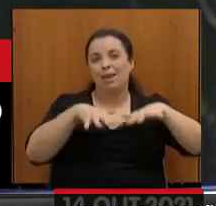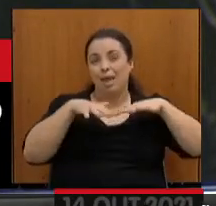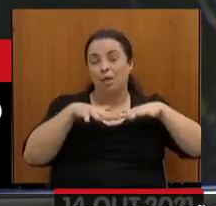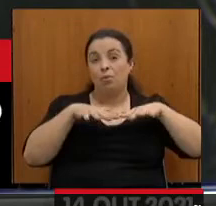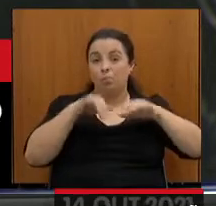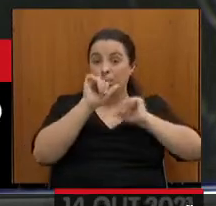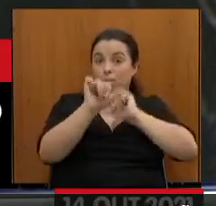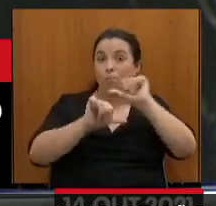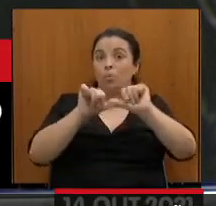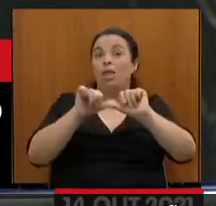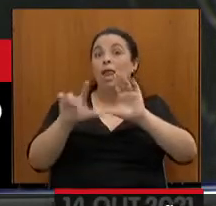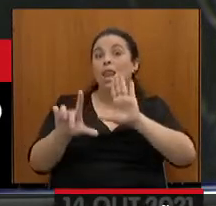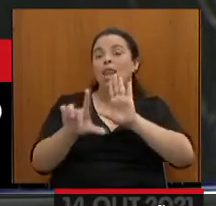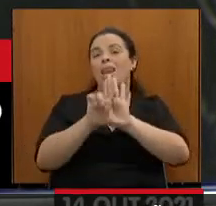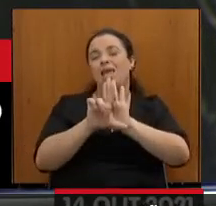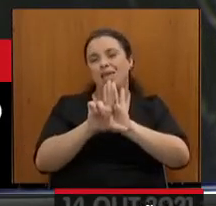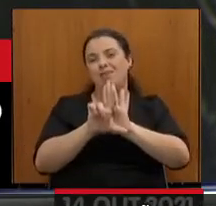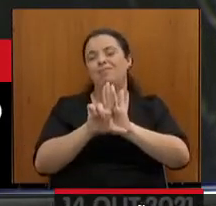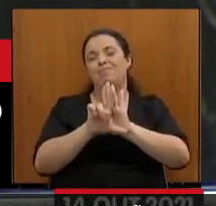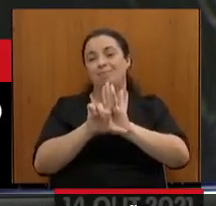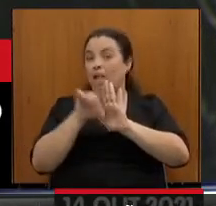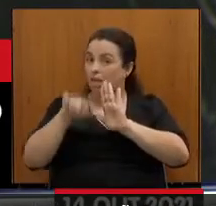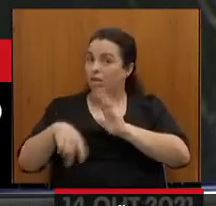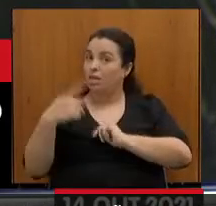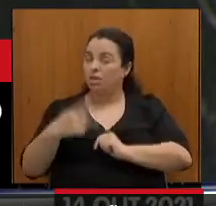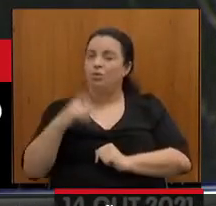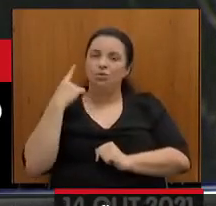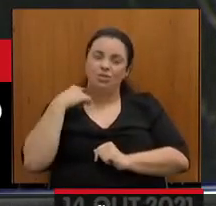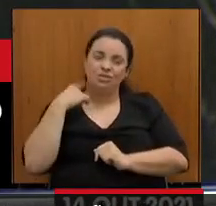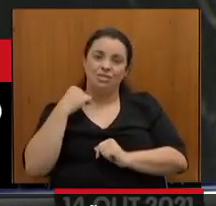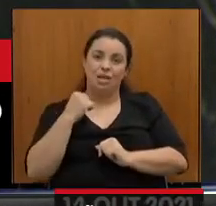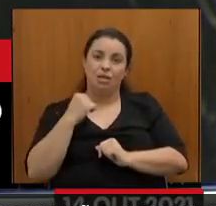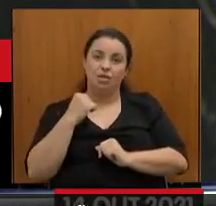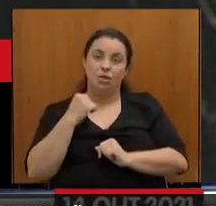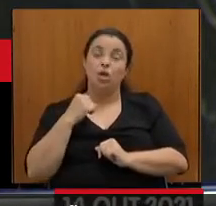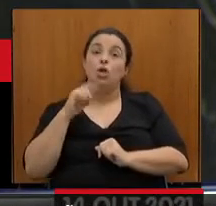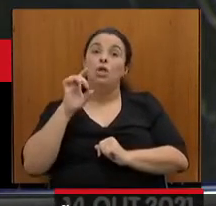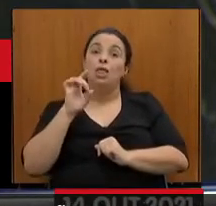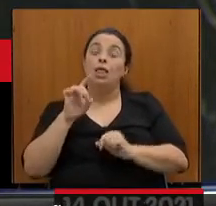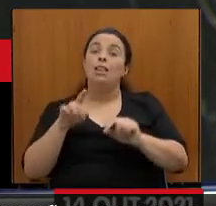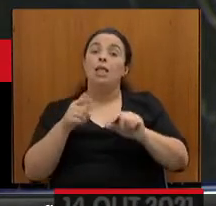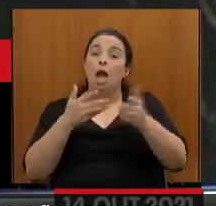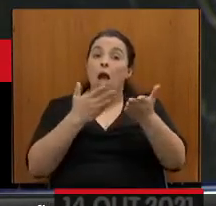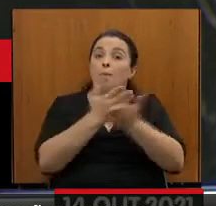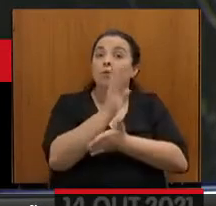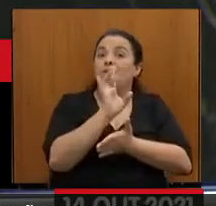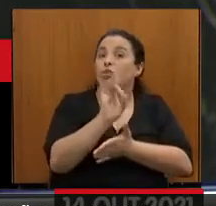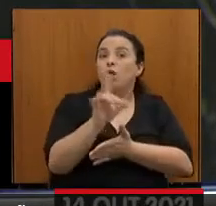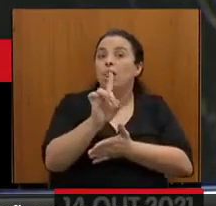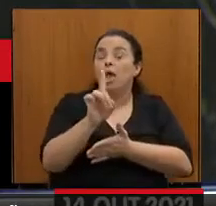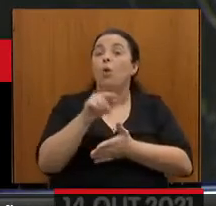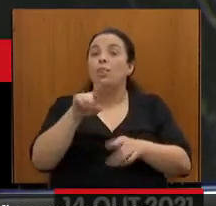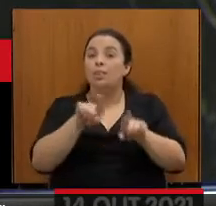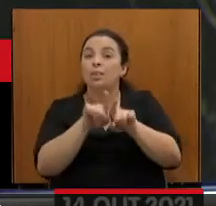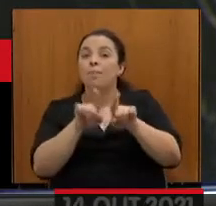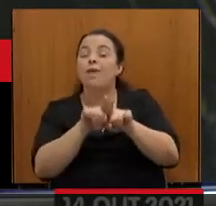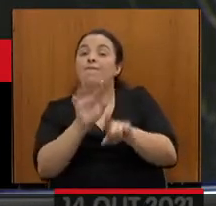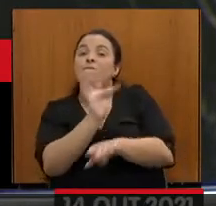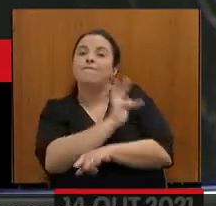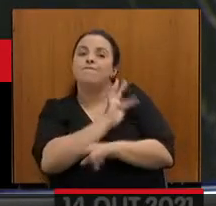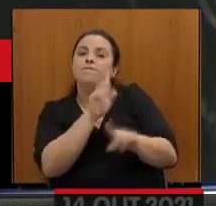cumpridas. Após aprovação, fiscalização, né? Porque não adianta também só aprovar, a gente precisa fiscalizar para que a política pública aconteça.